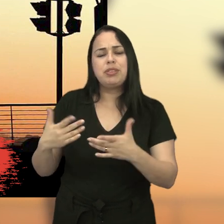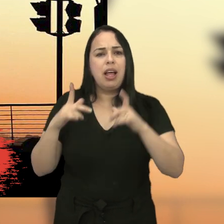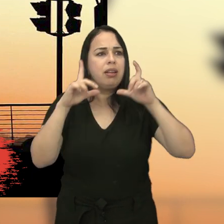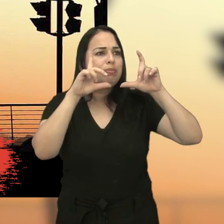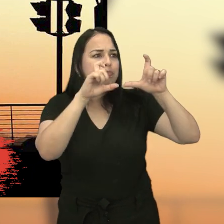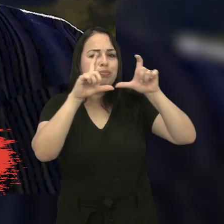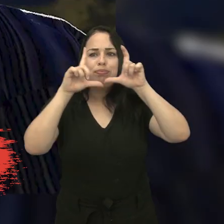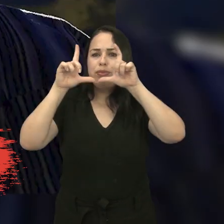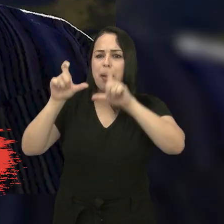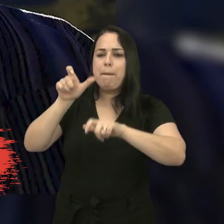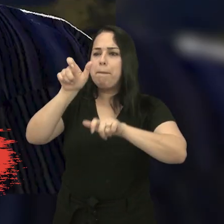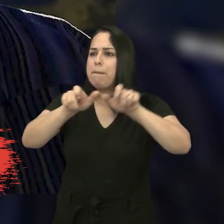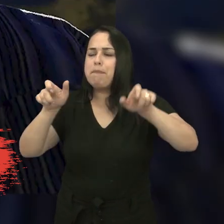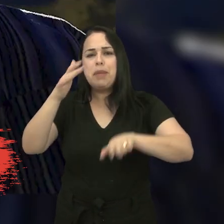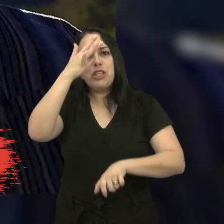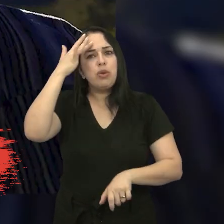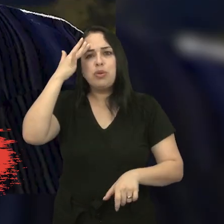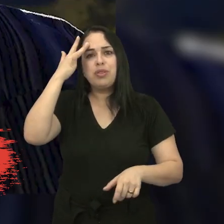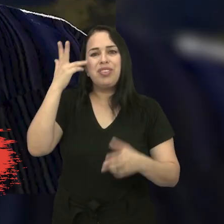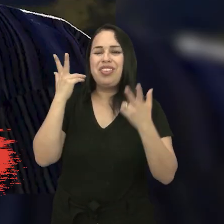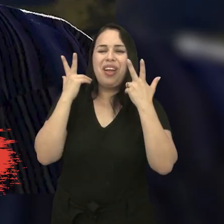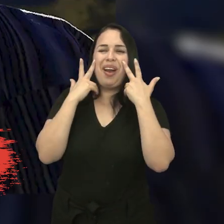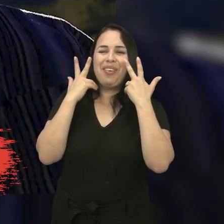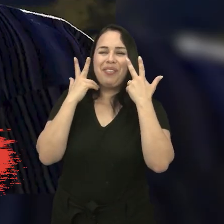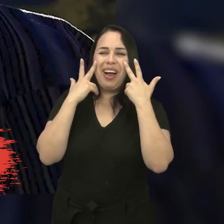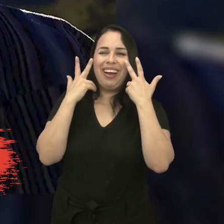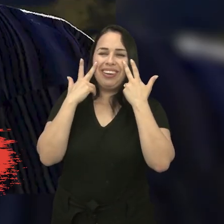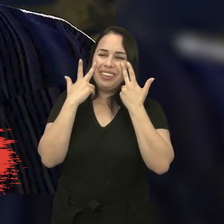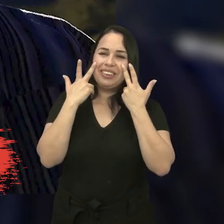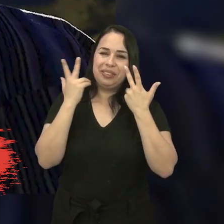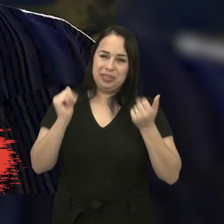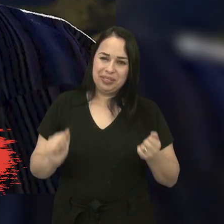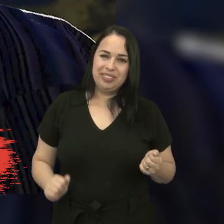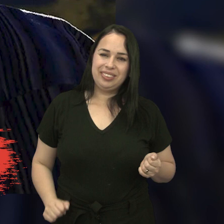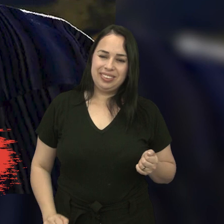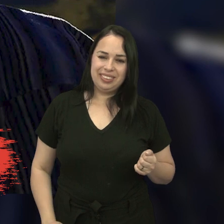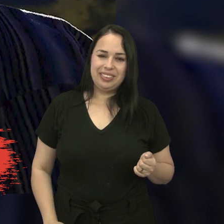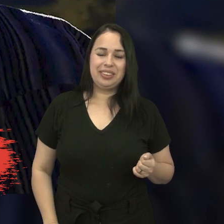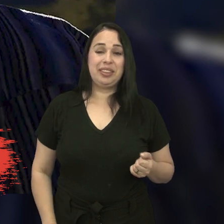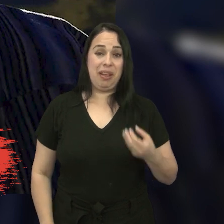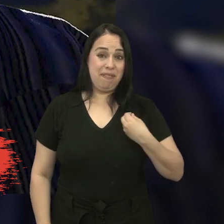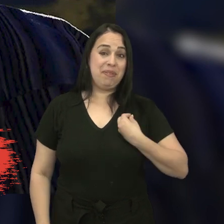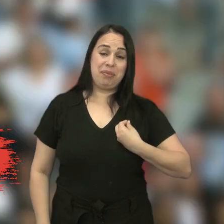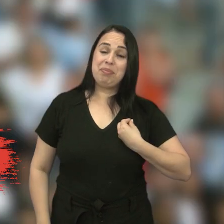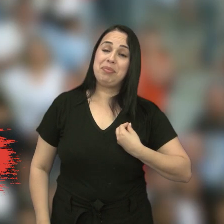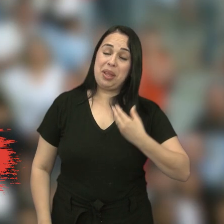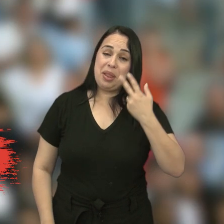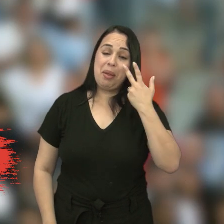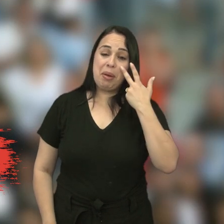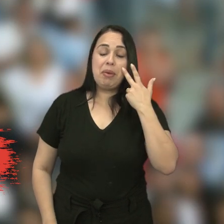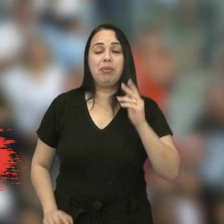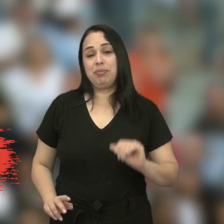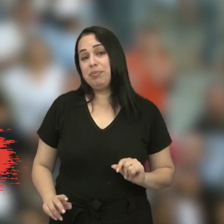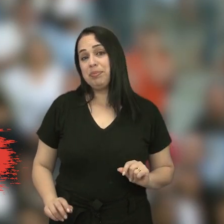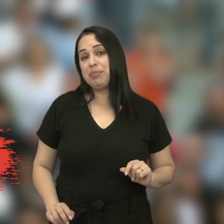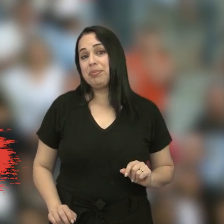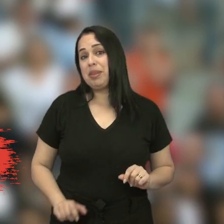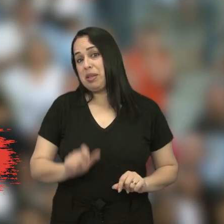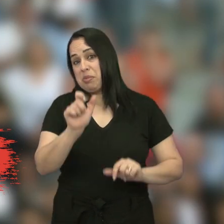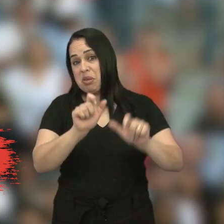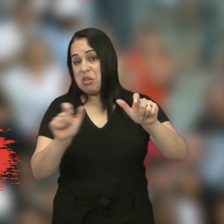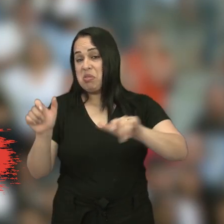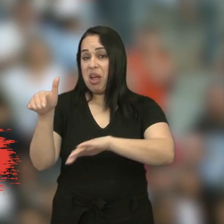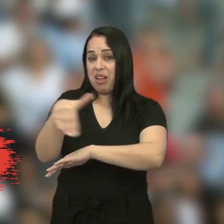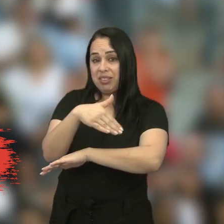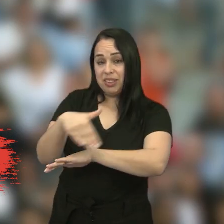faz costumam retratar pessoas comuns, em ocasiões aparentemente normais, do dia a dia. Ou seja, gente